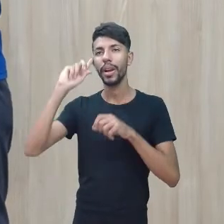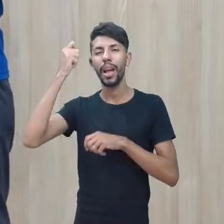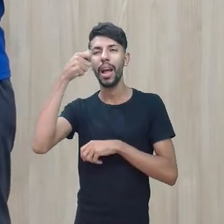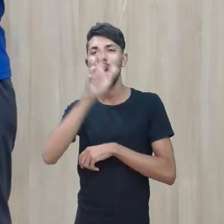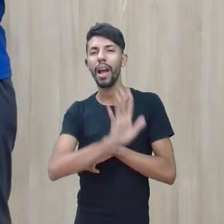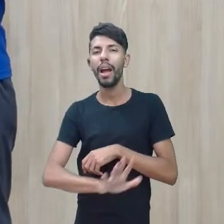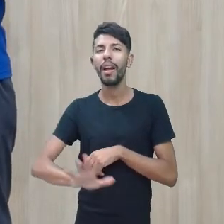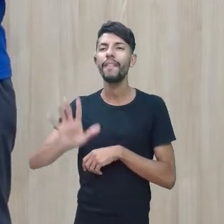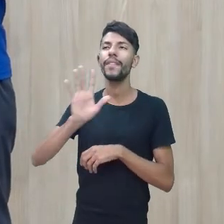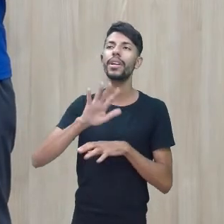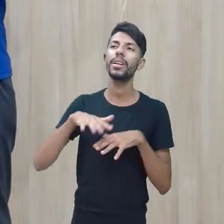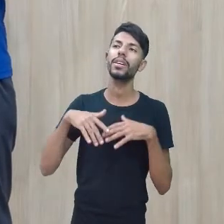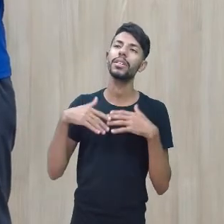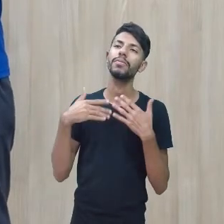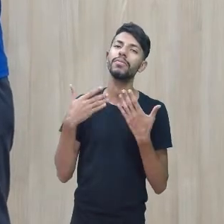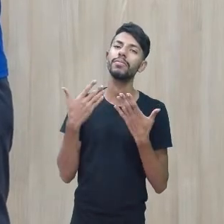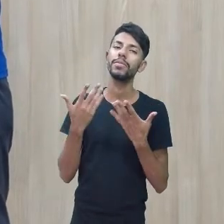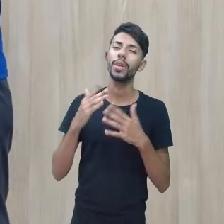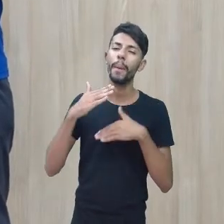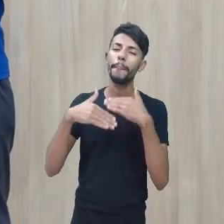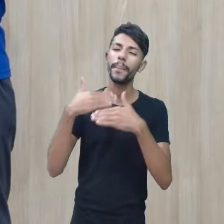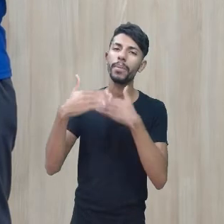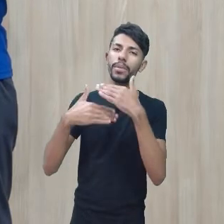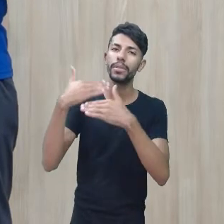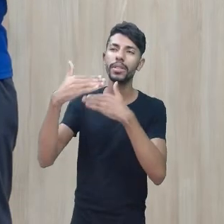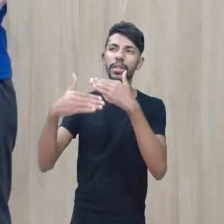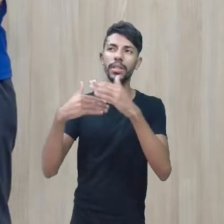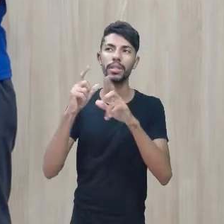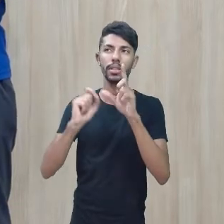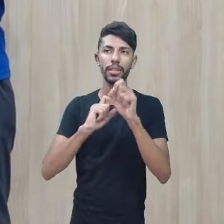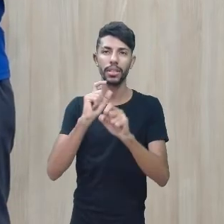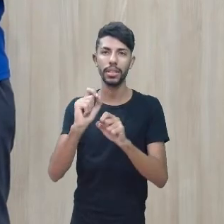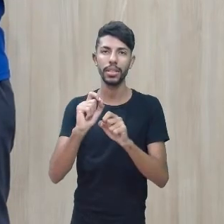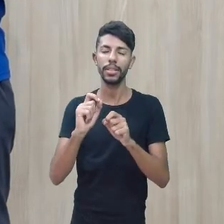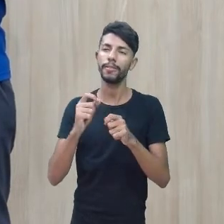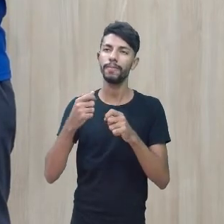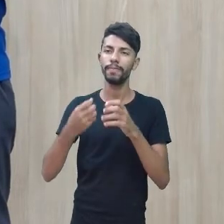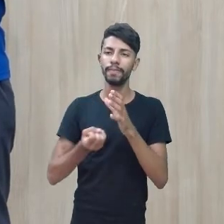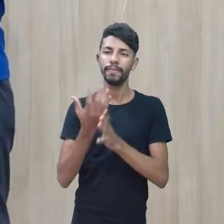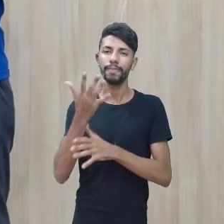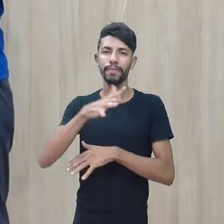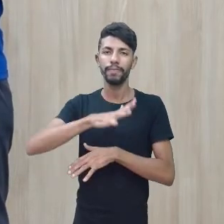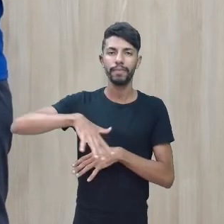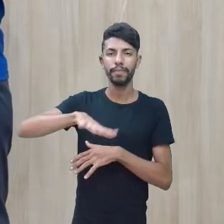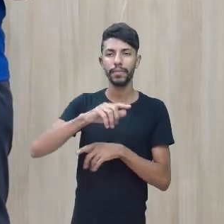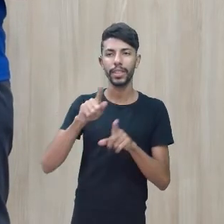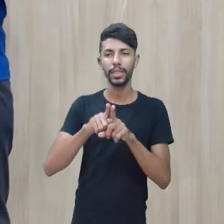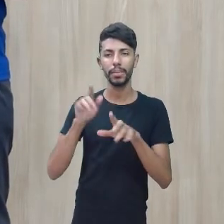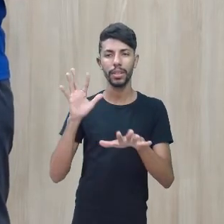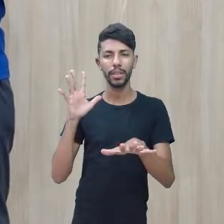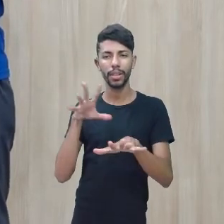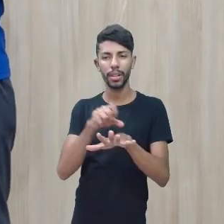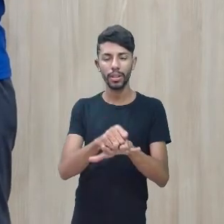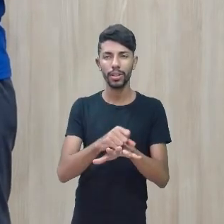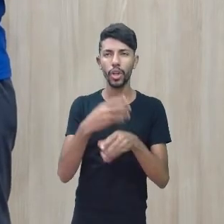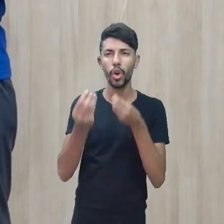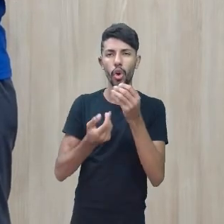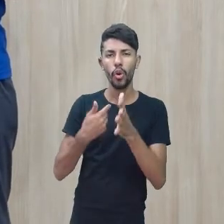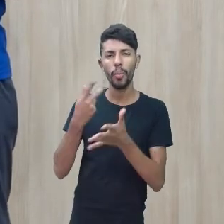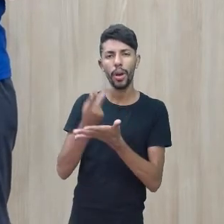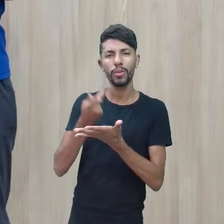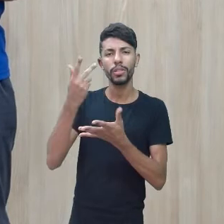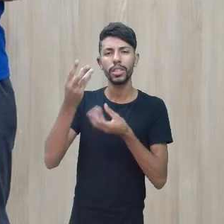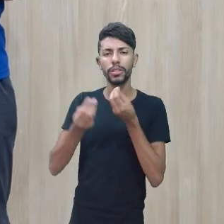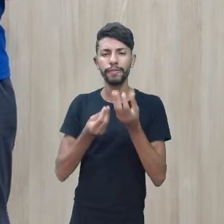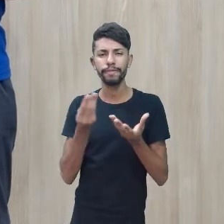África, todo aquele processo de formação do território, colonização, como foi que se deu, como foi que chegou aqui